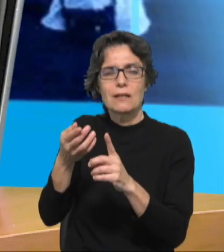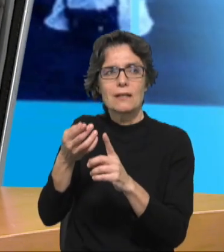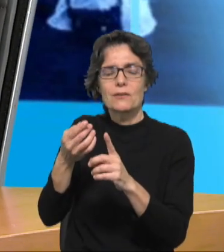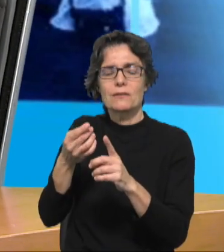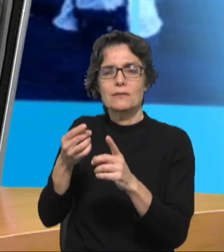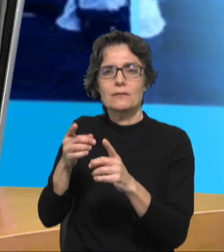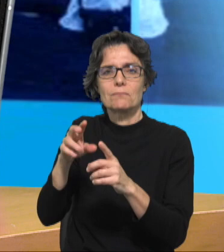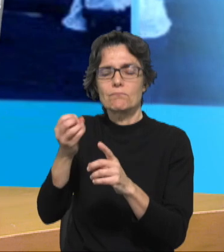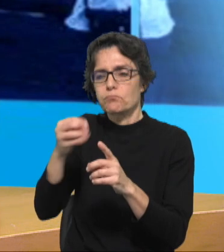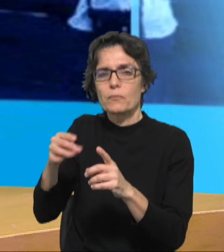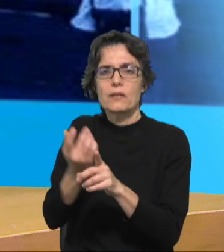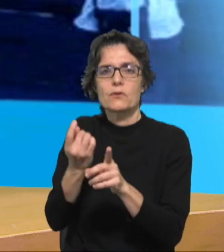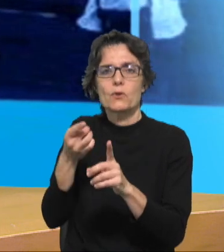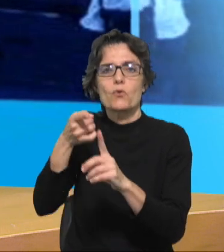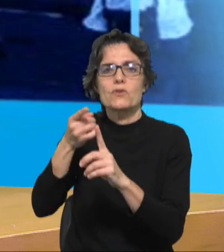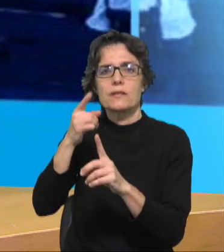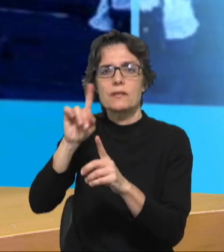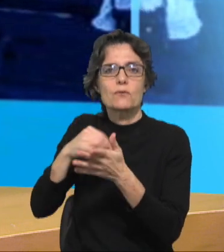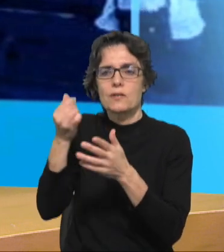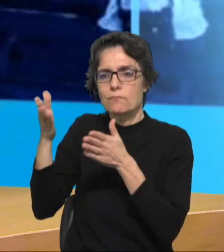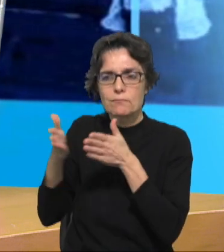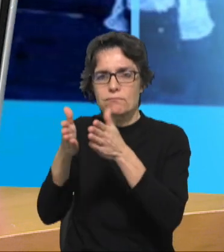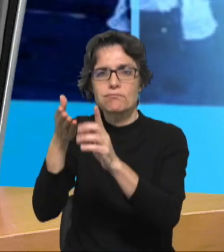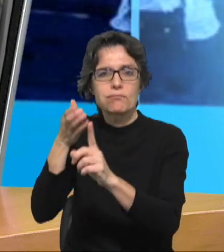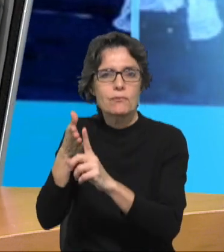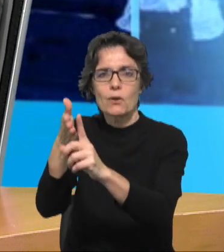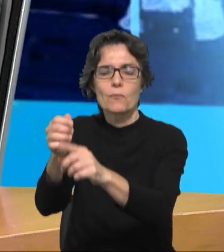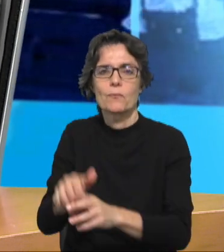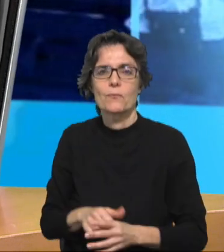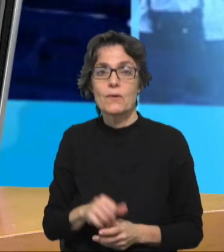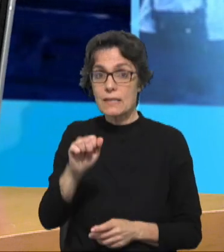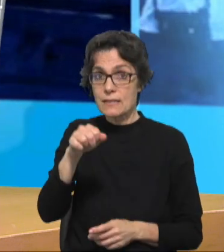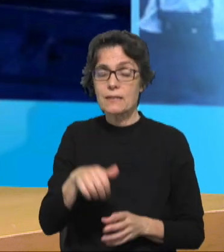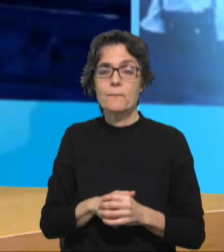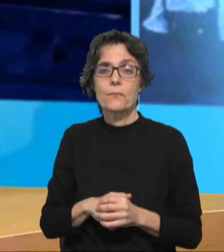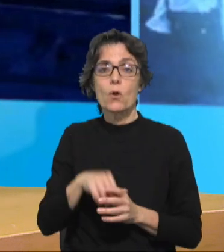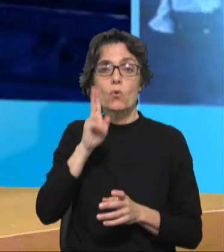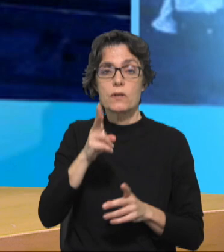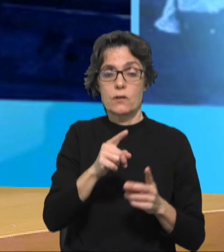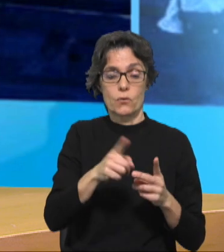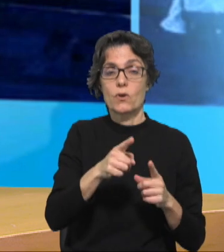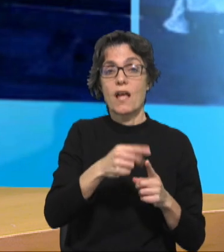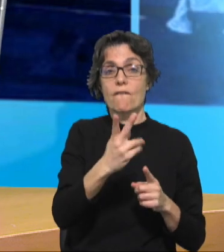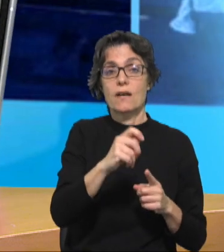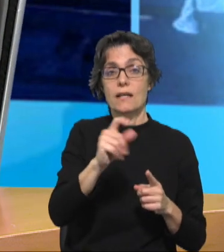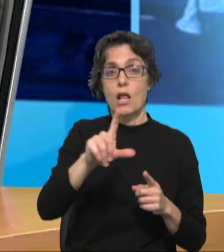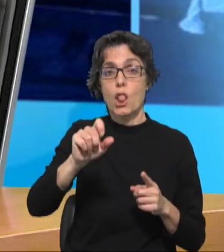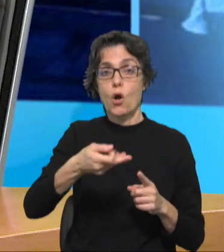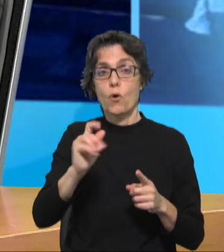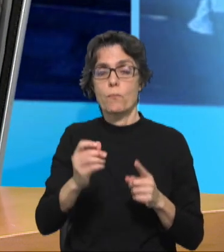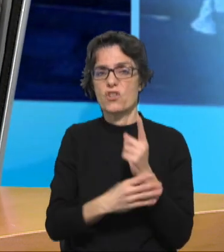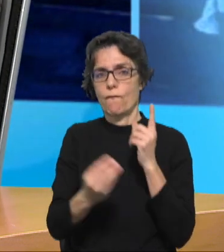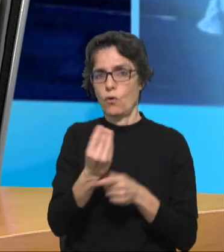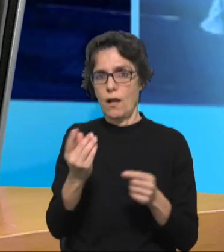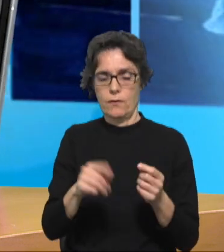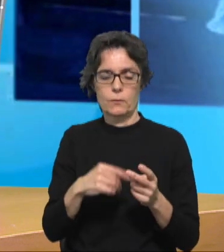momento também citar os nomes dos diretores, que, como disse, começou um leigo, o Dr. Varela Lopes, que era advogado, depois